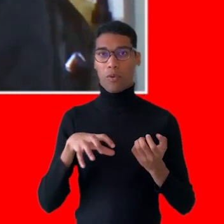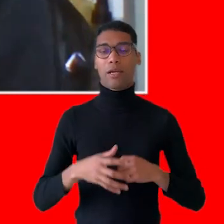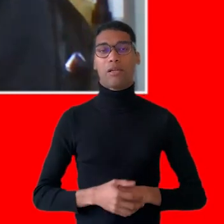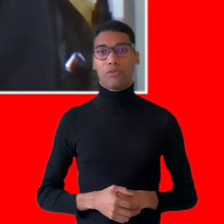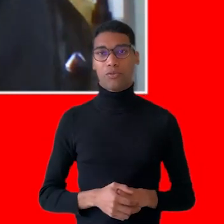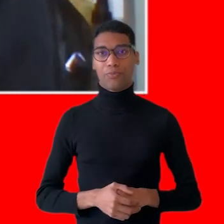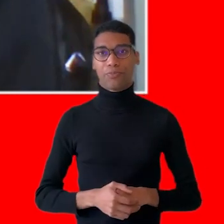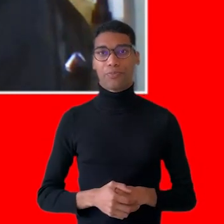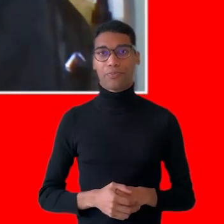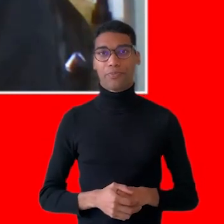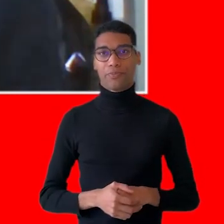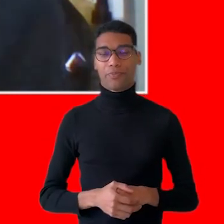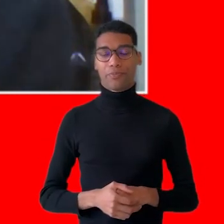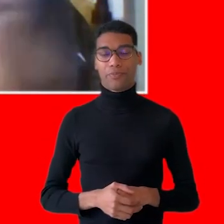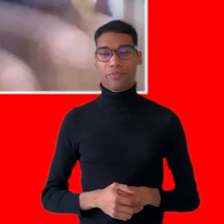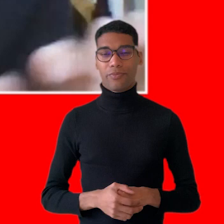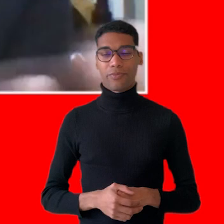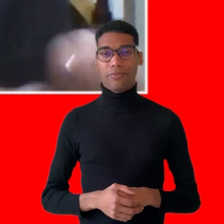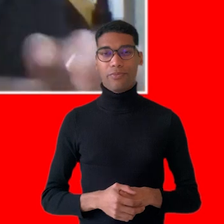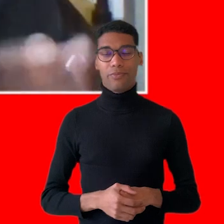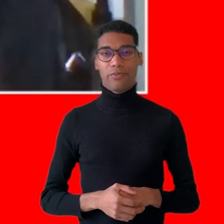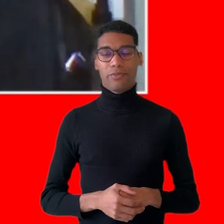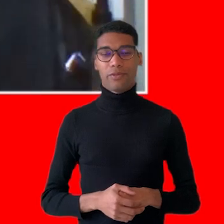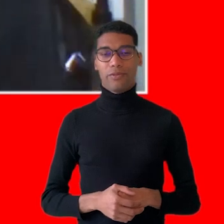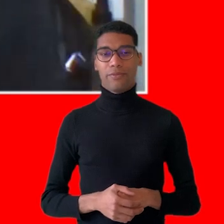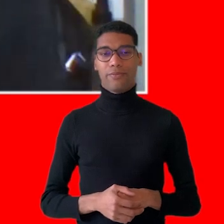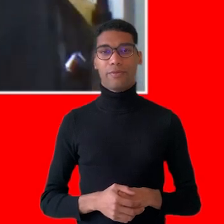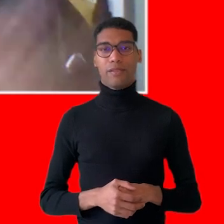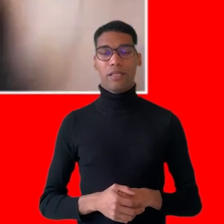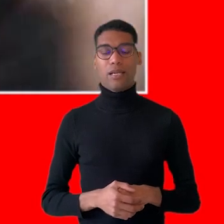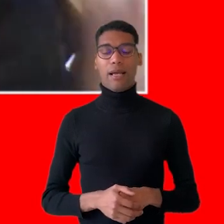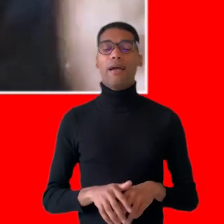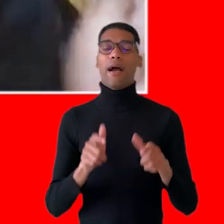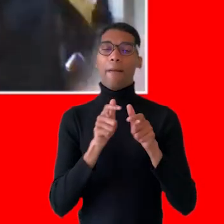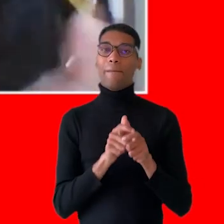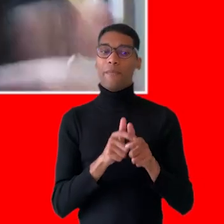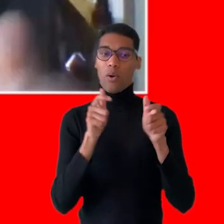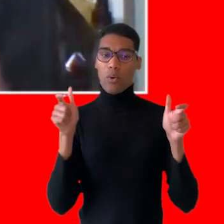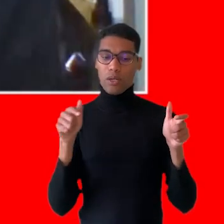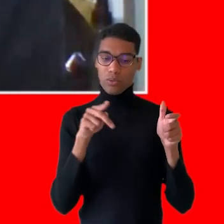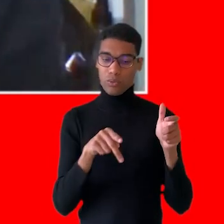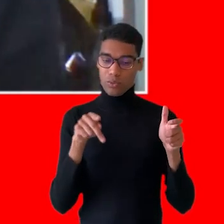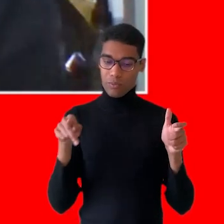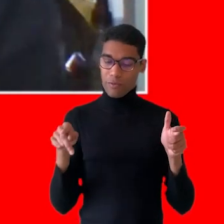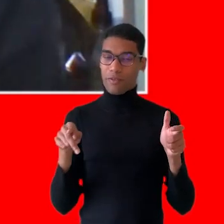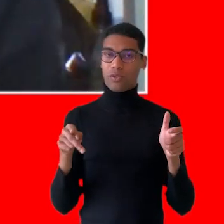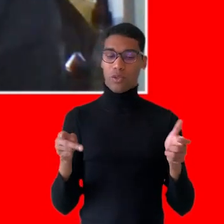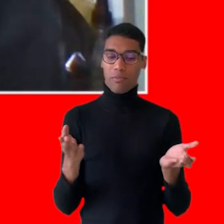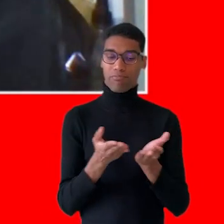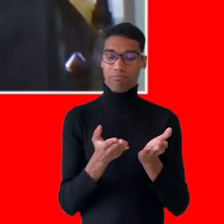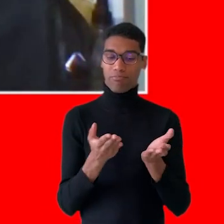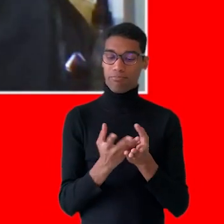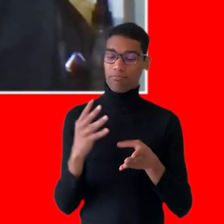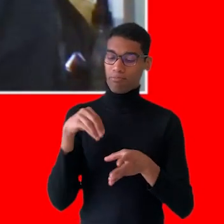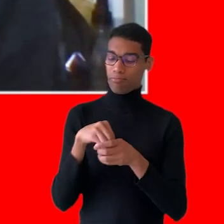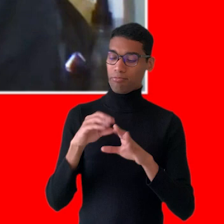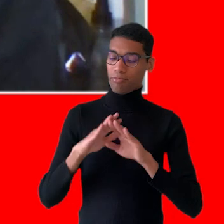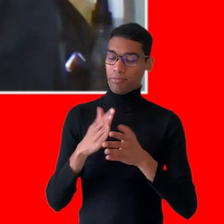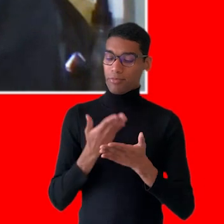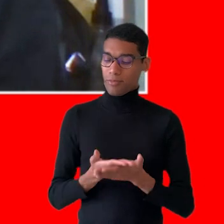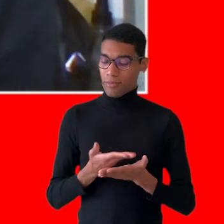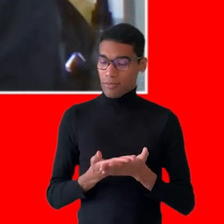Parte dessa ingerência de professores neopentecostais na escola